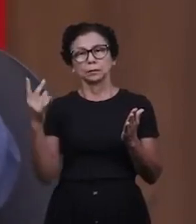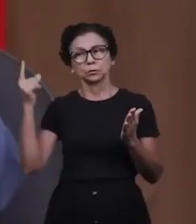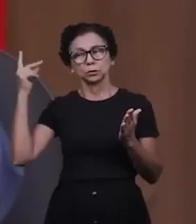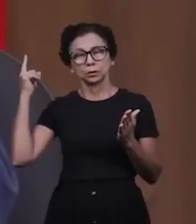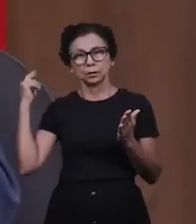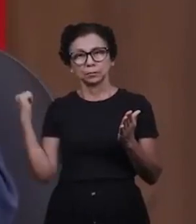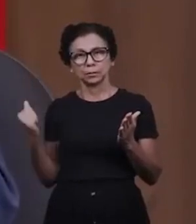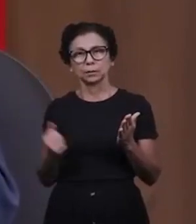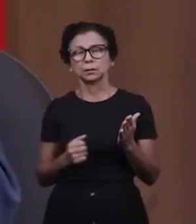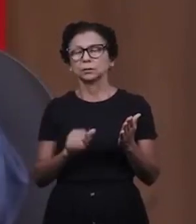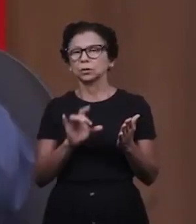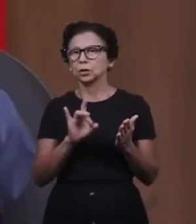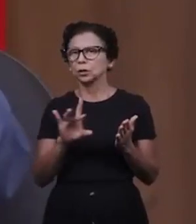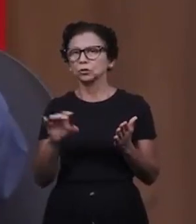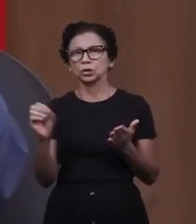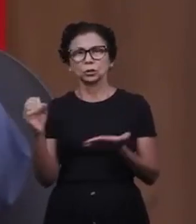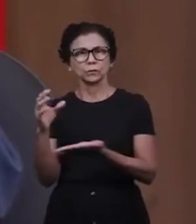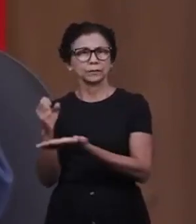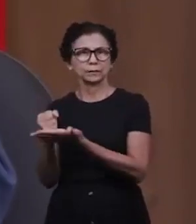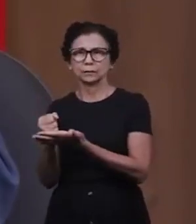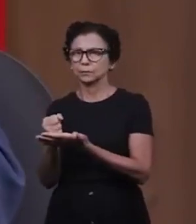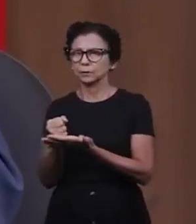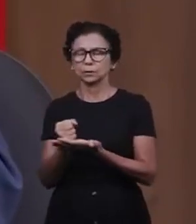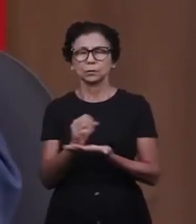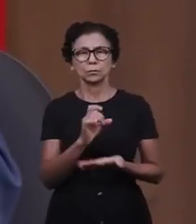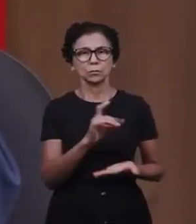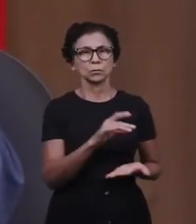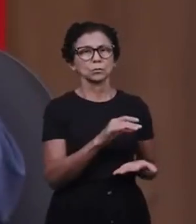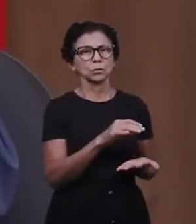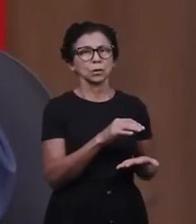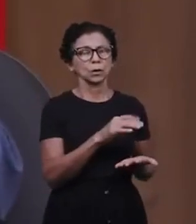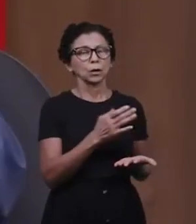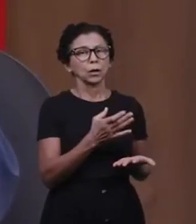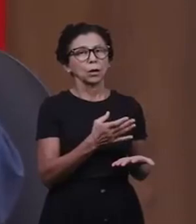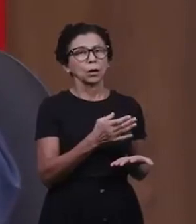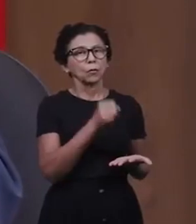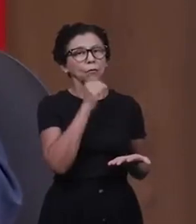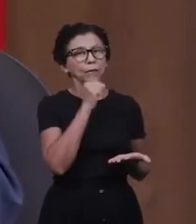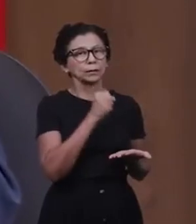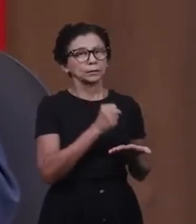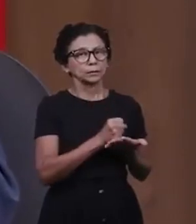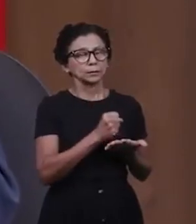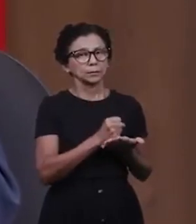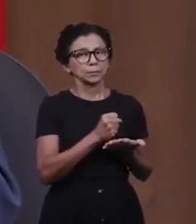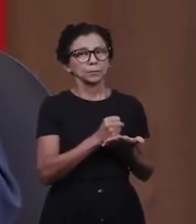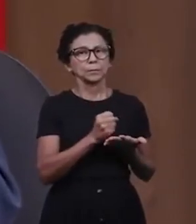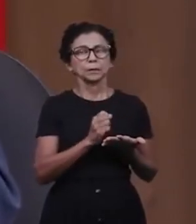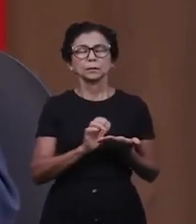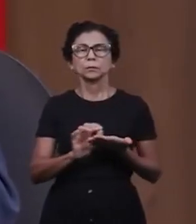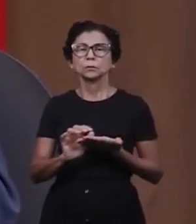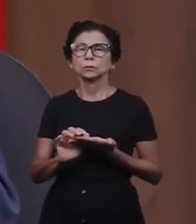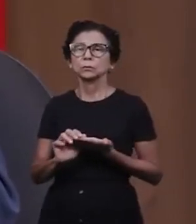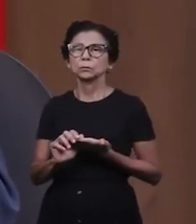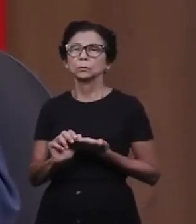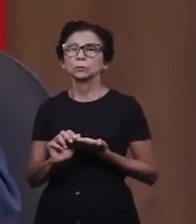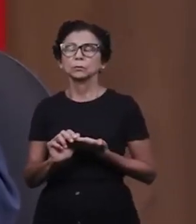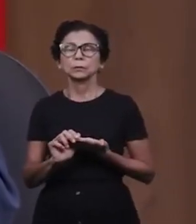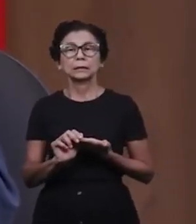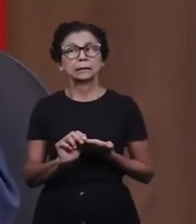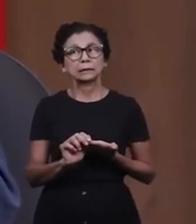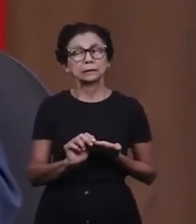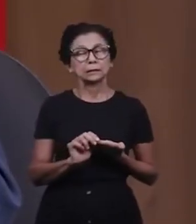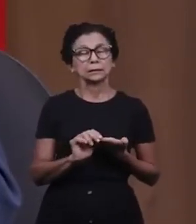época, no cristão não existia ainda, mas ele fala, quando ele faz uma separação entre, né, a